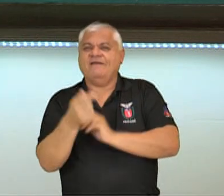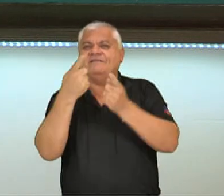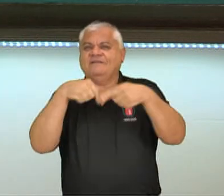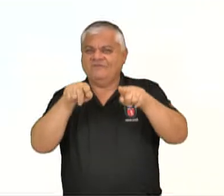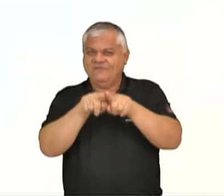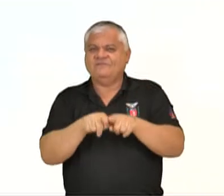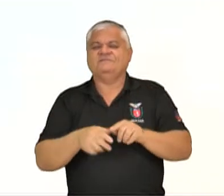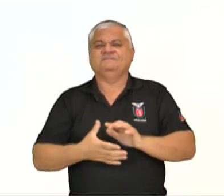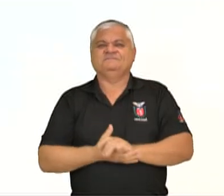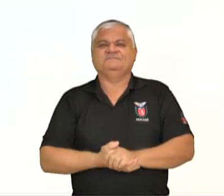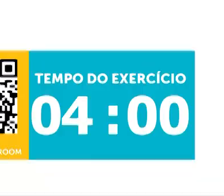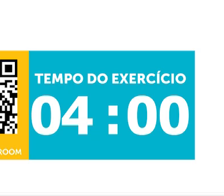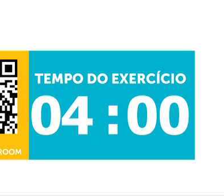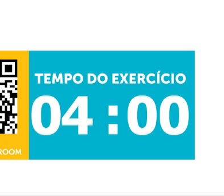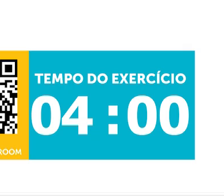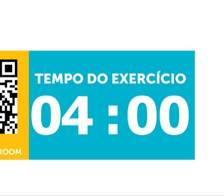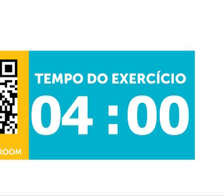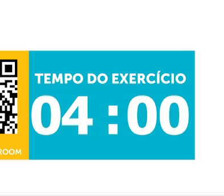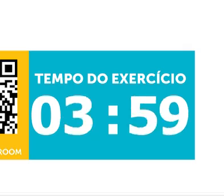volta logo.